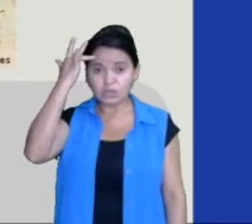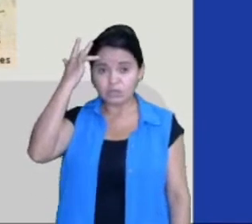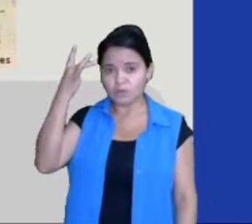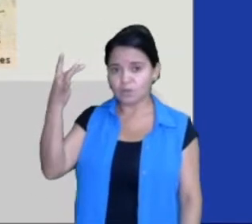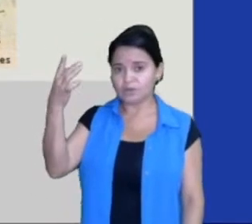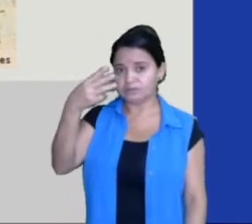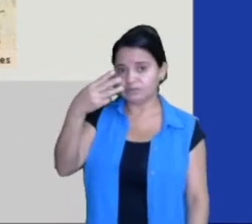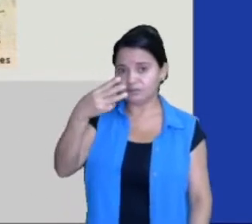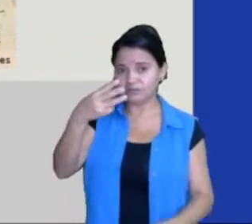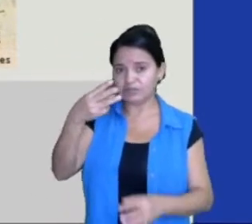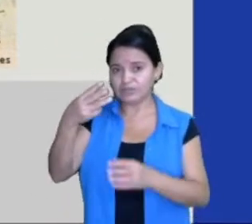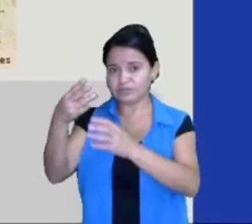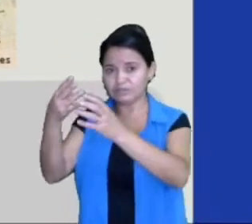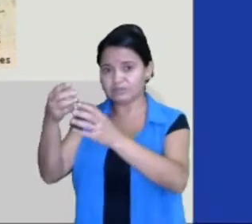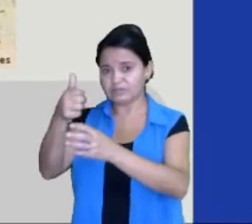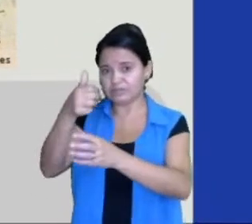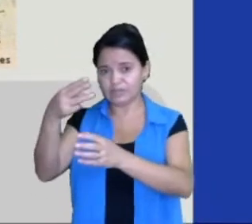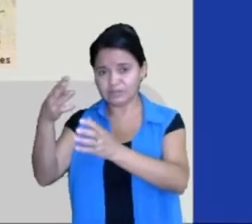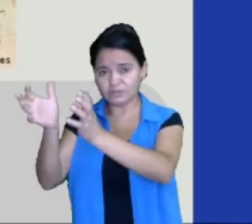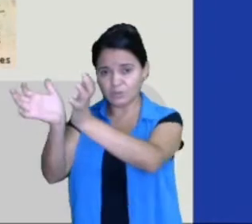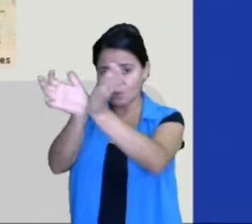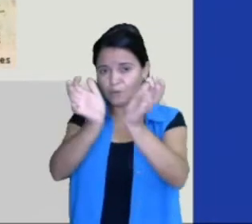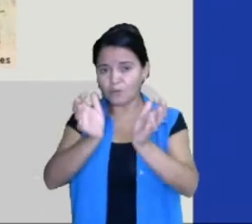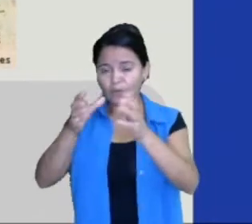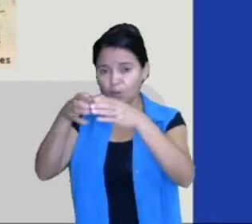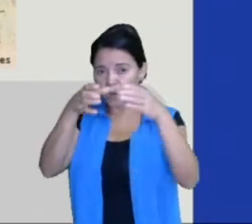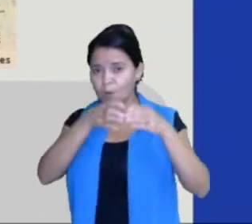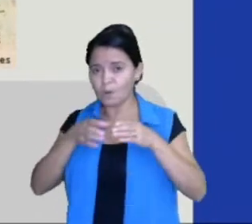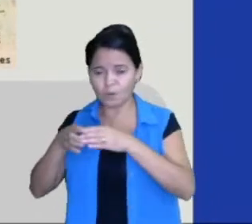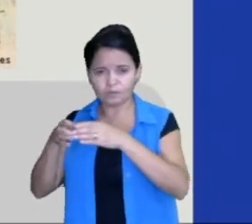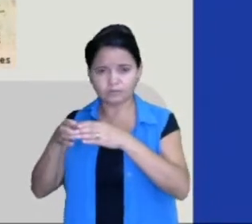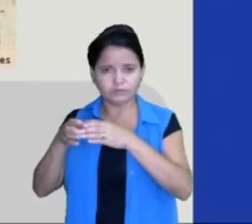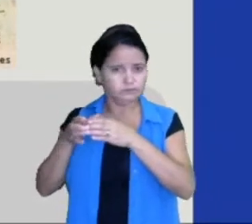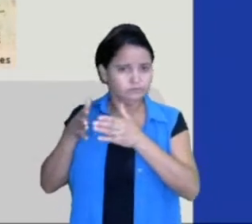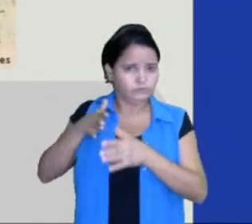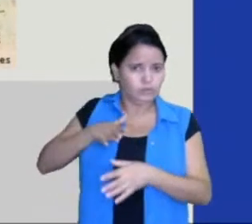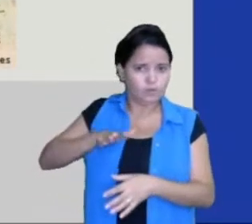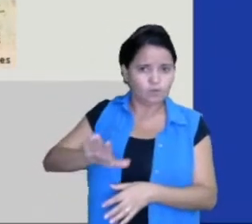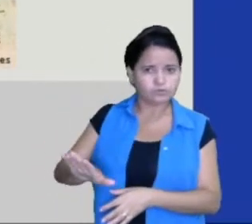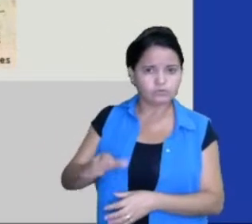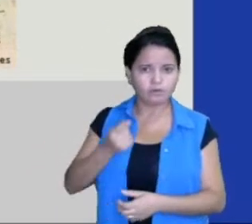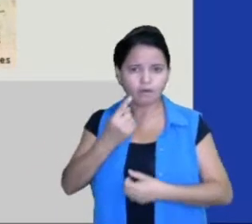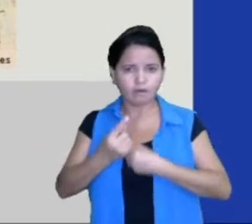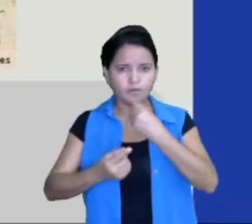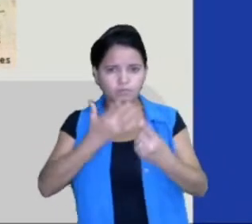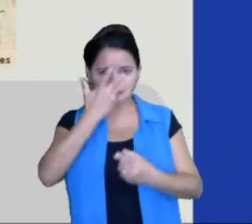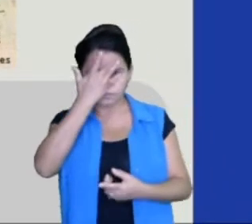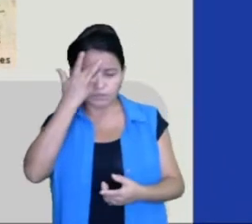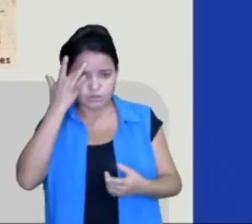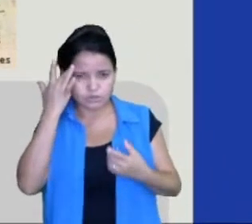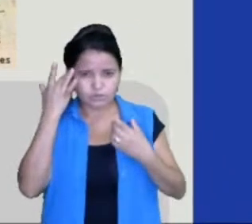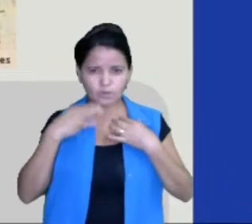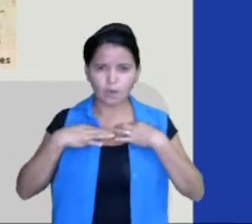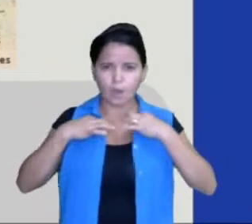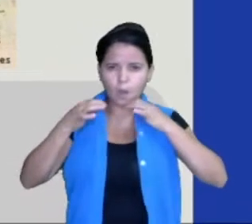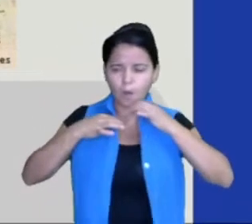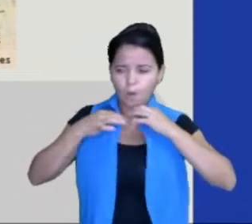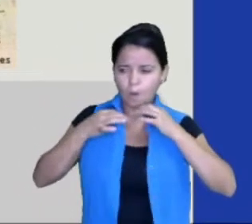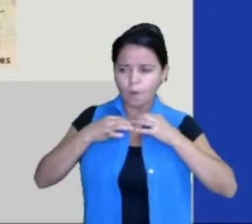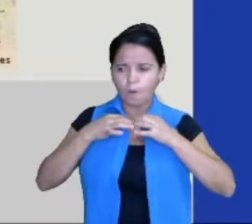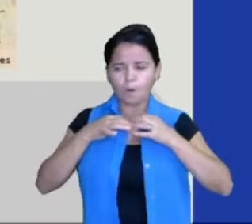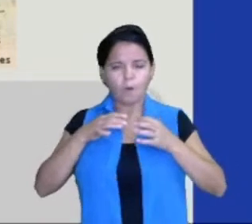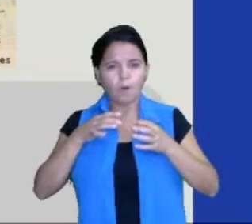norte-americanos, detestaram essa lei. Então, alguns se vestiram de indígenas e foram lá e